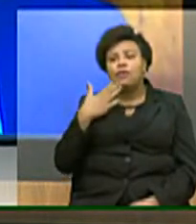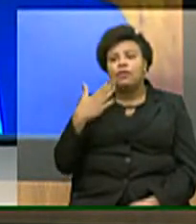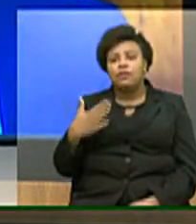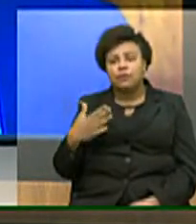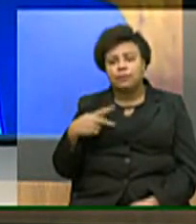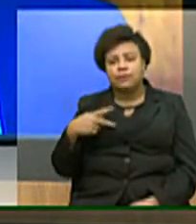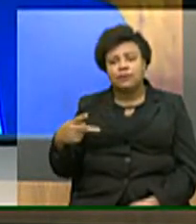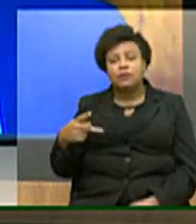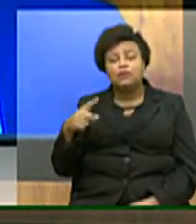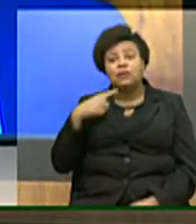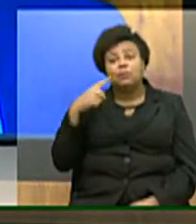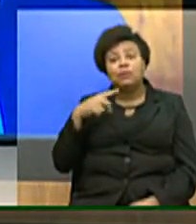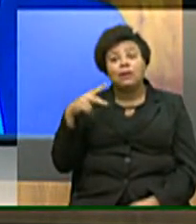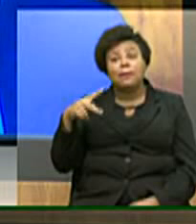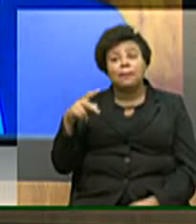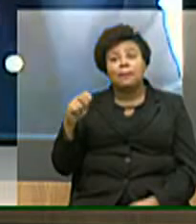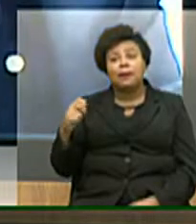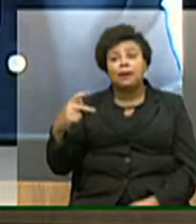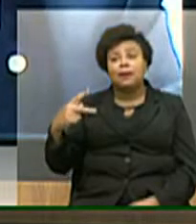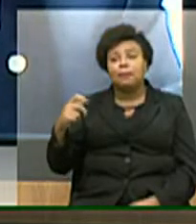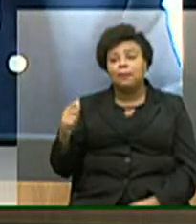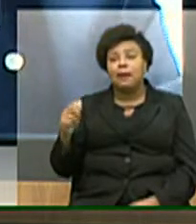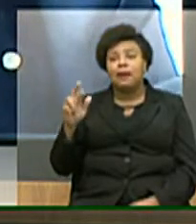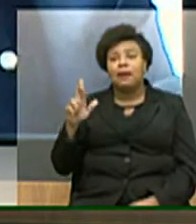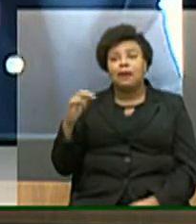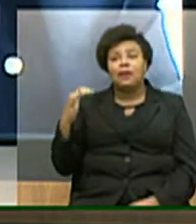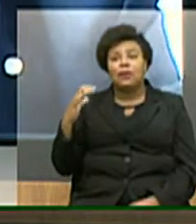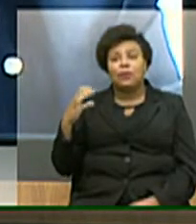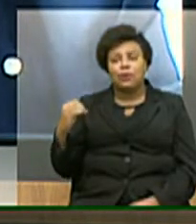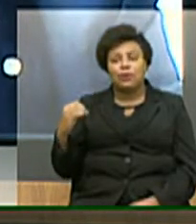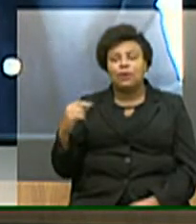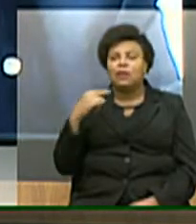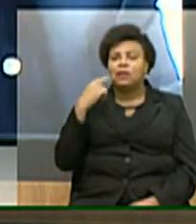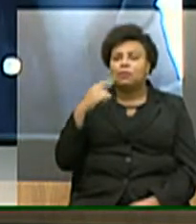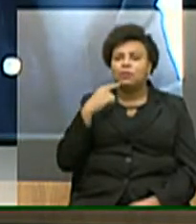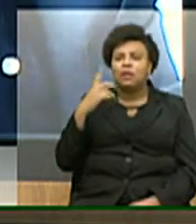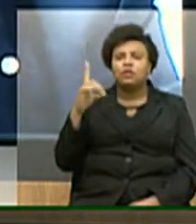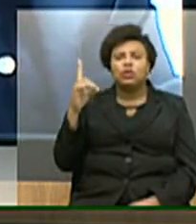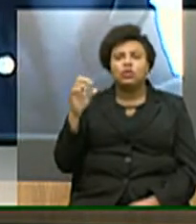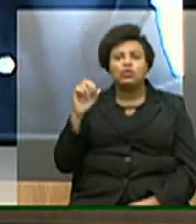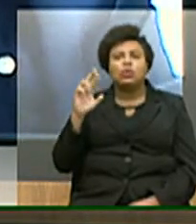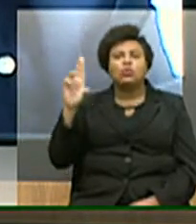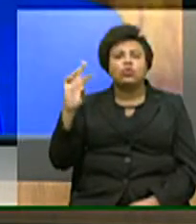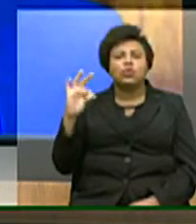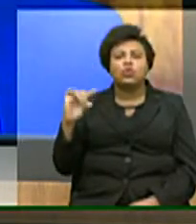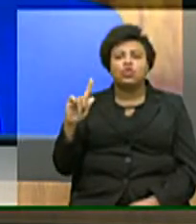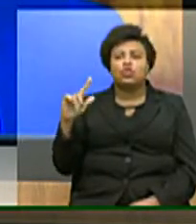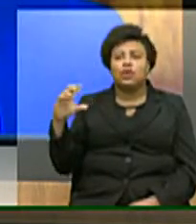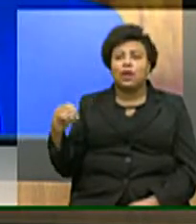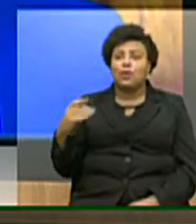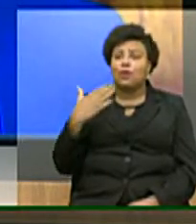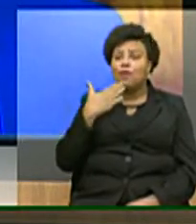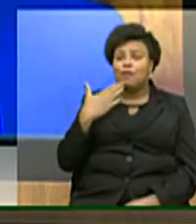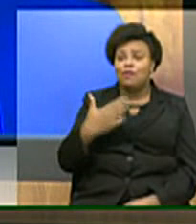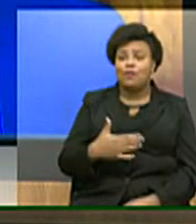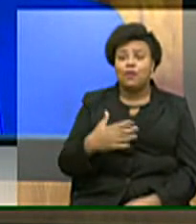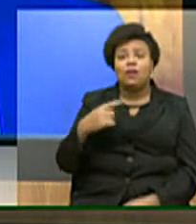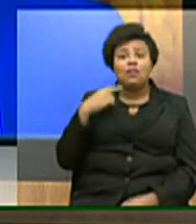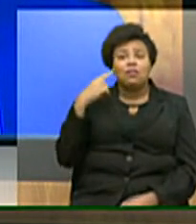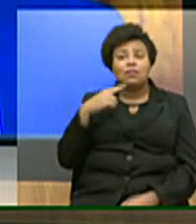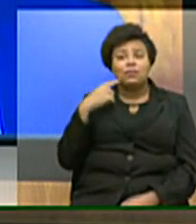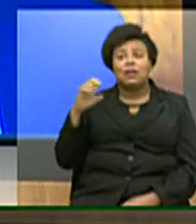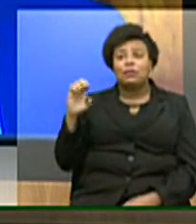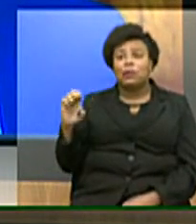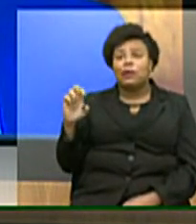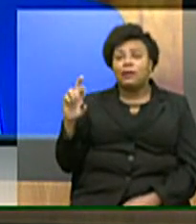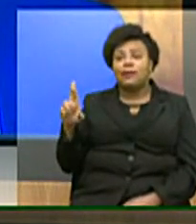Favorável, presidente. Deputado Paparico Bach. Favorável, presidente. Deputado Dr. Thiago Duarte. Favorável, presidente. Deputado